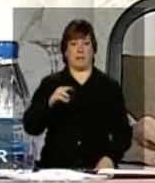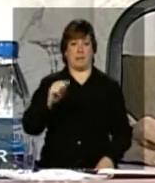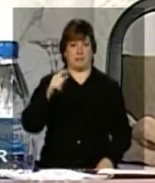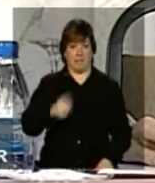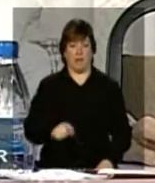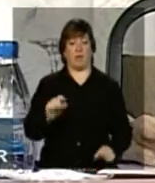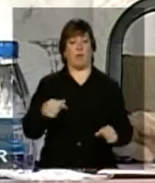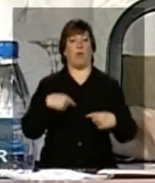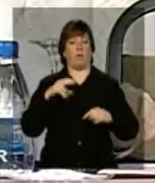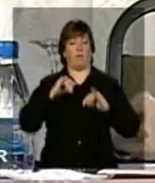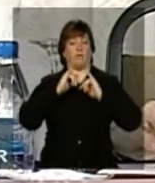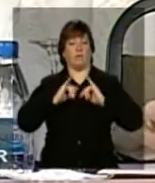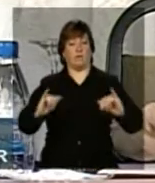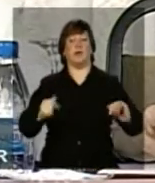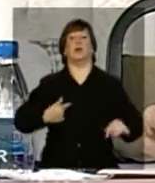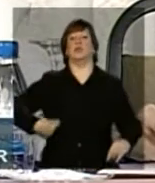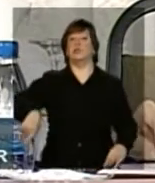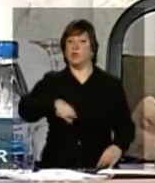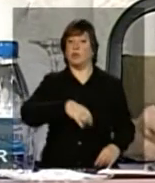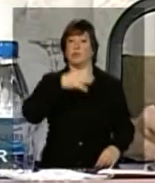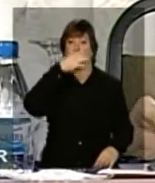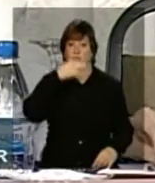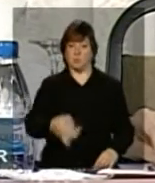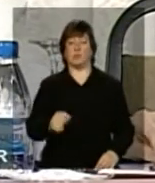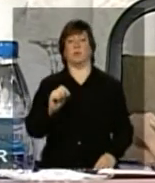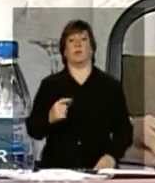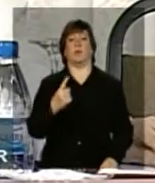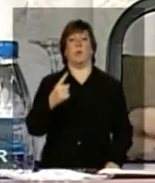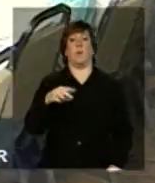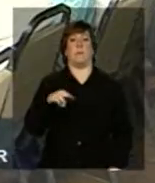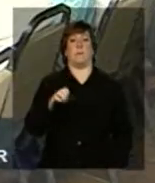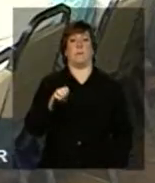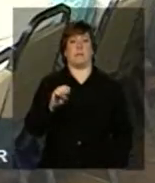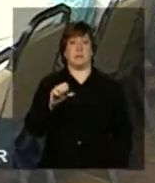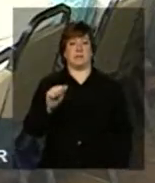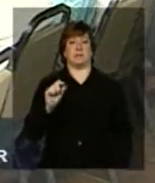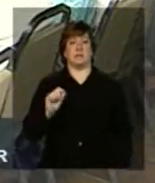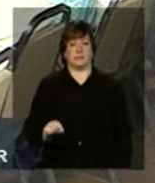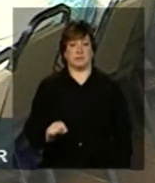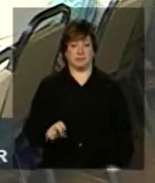nós propusemos uma mesa, junto com a Alice Bachelet,